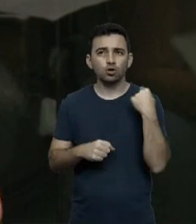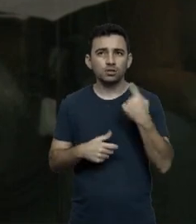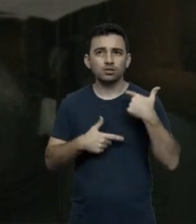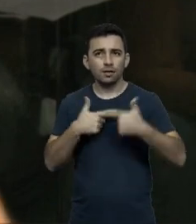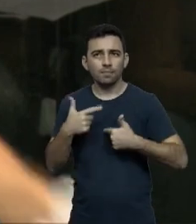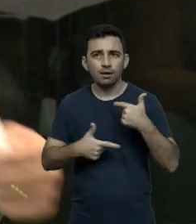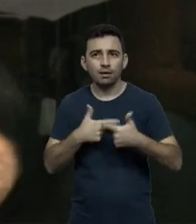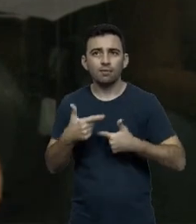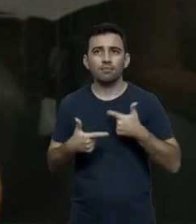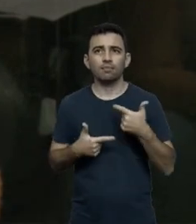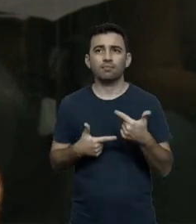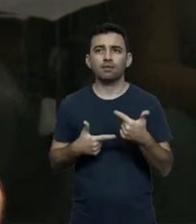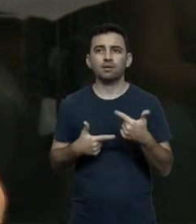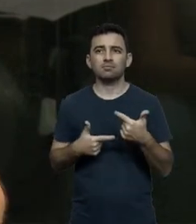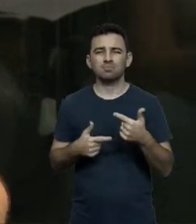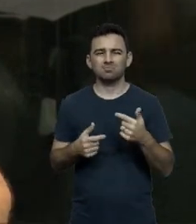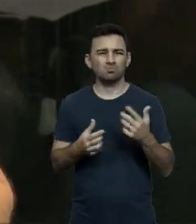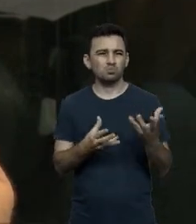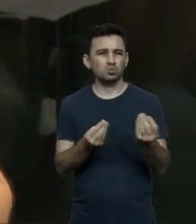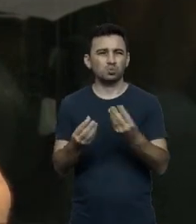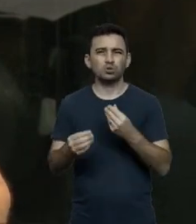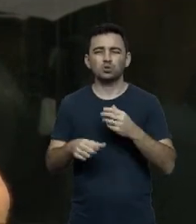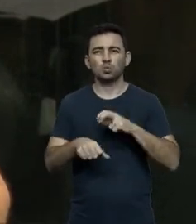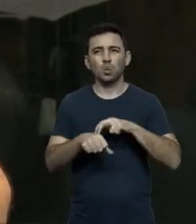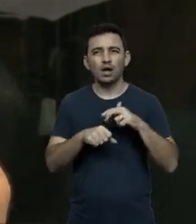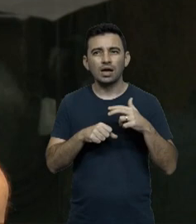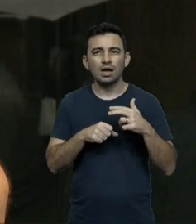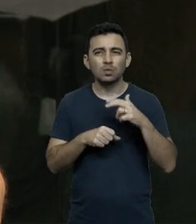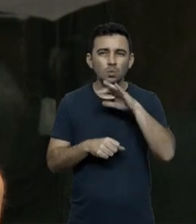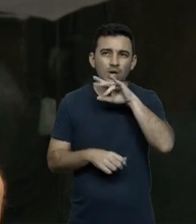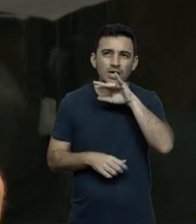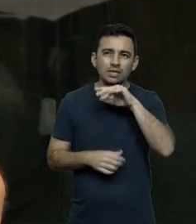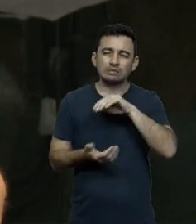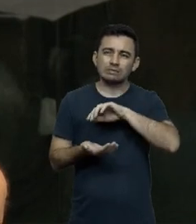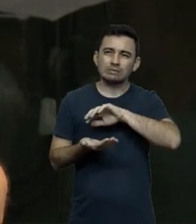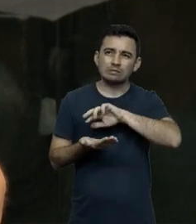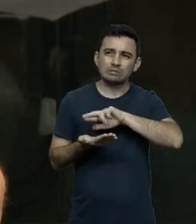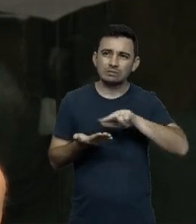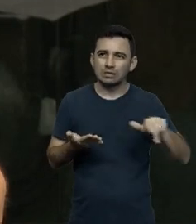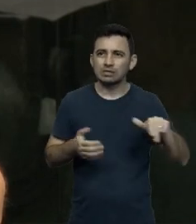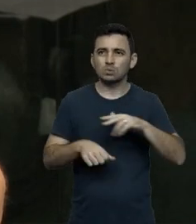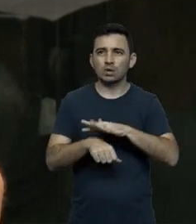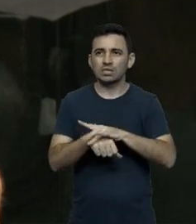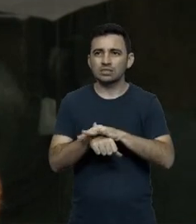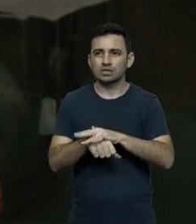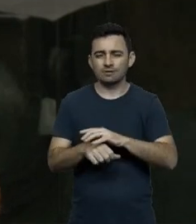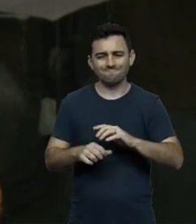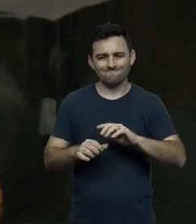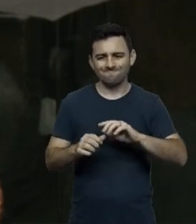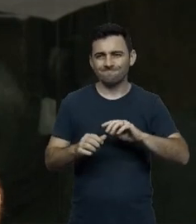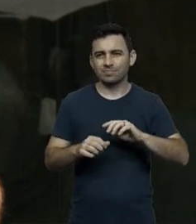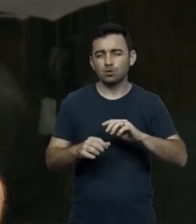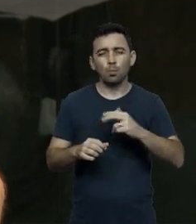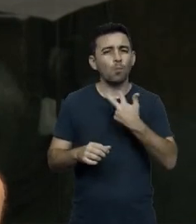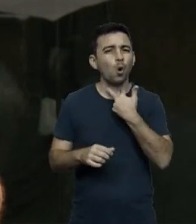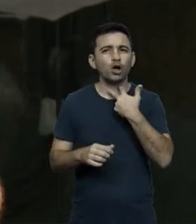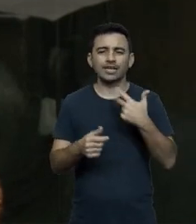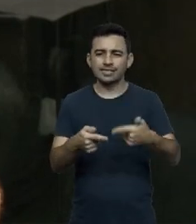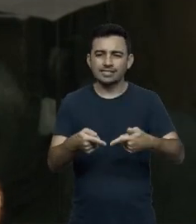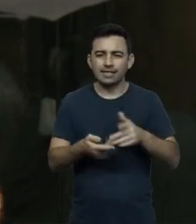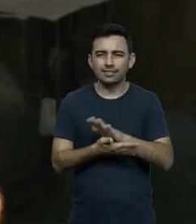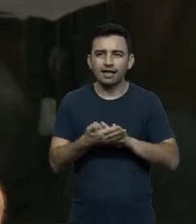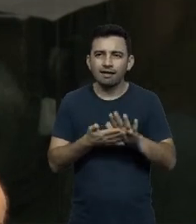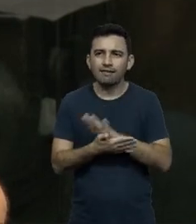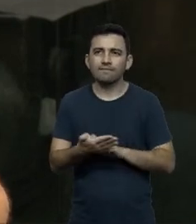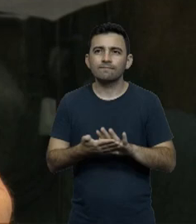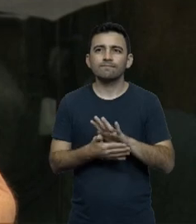trabalhos e criando doenças enfrentamos a doença sem poder tirar o atestado e